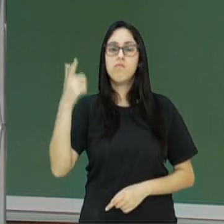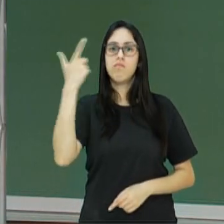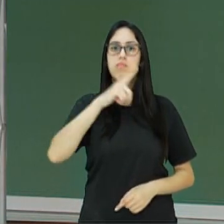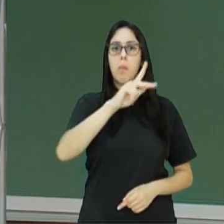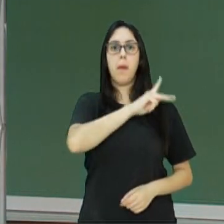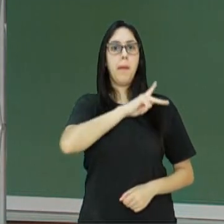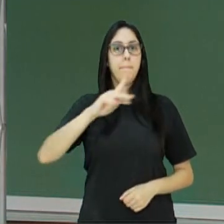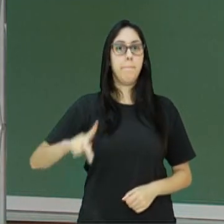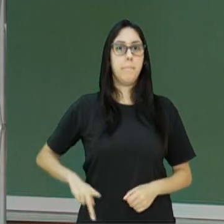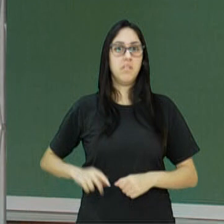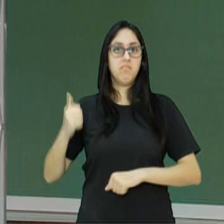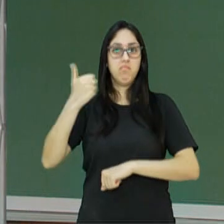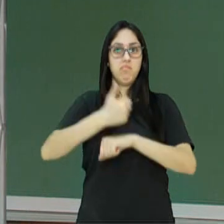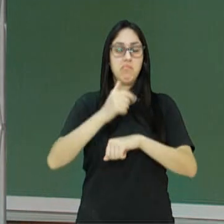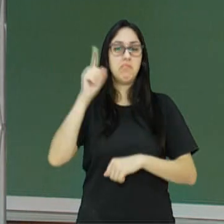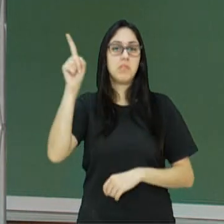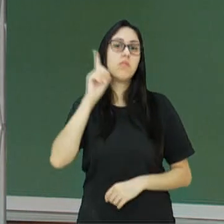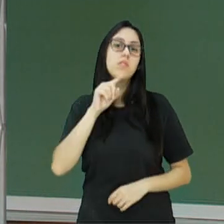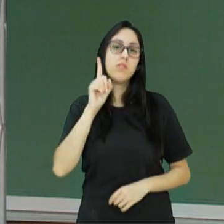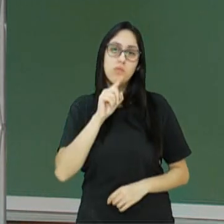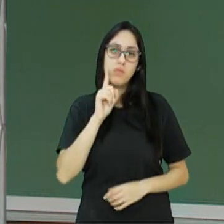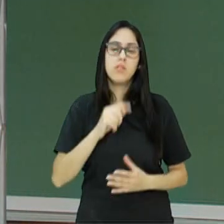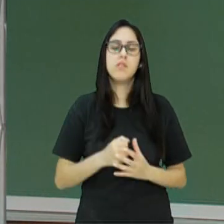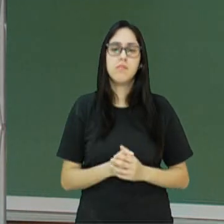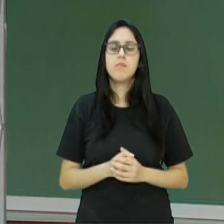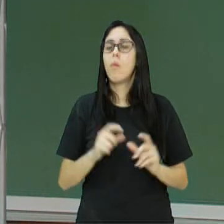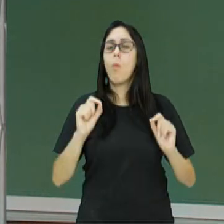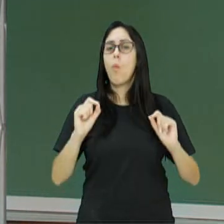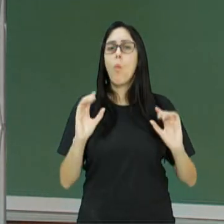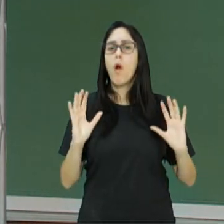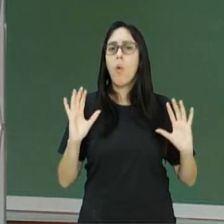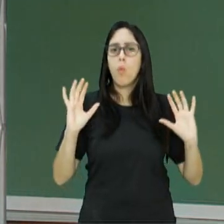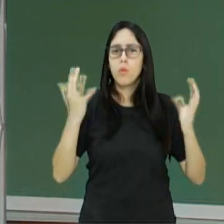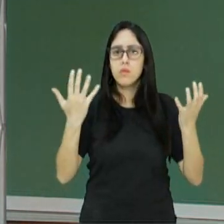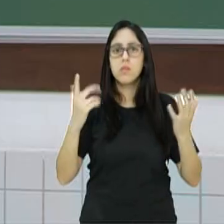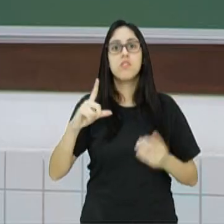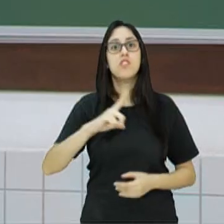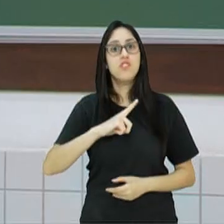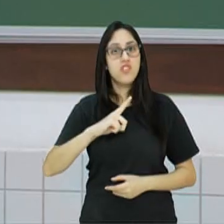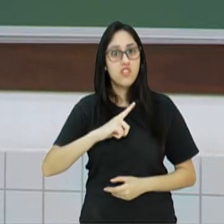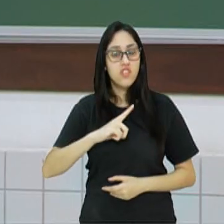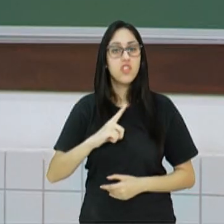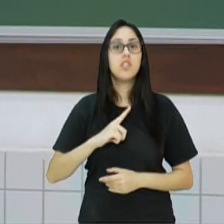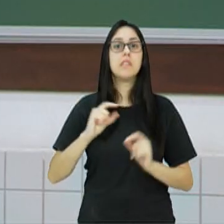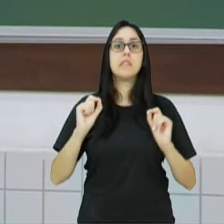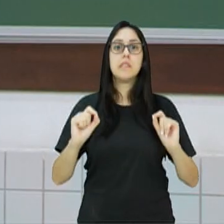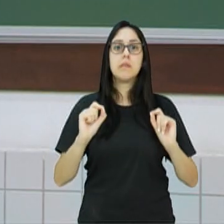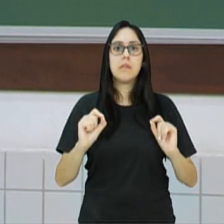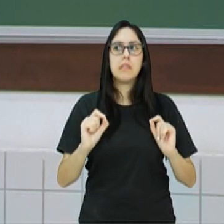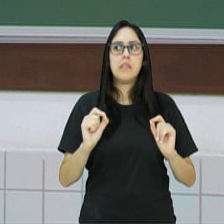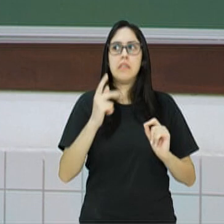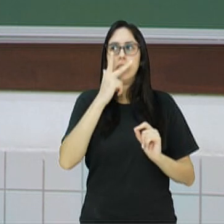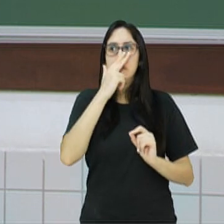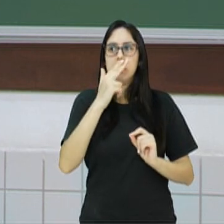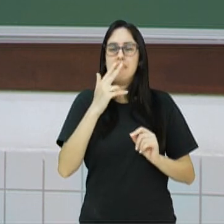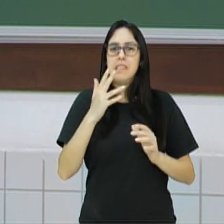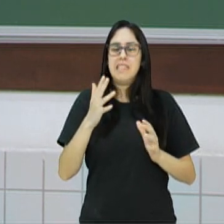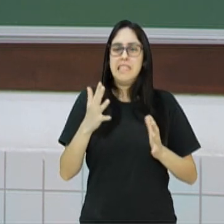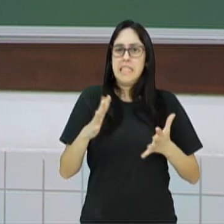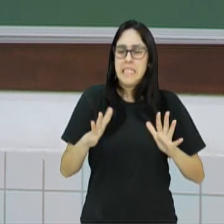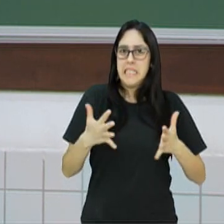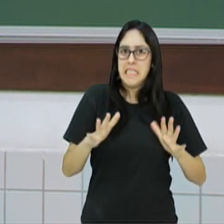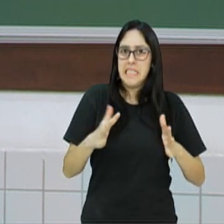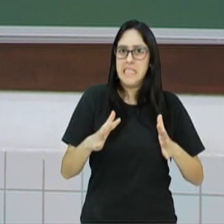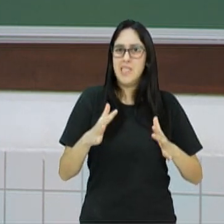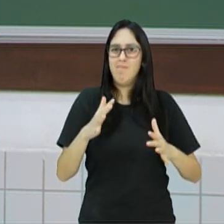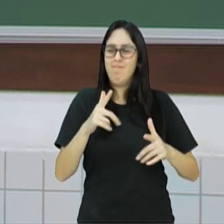Estados Unidos, né? E isso faz com que se acentue novamente as relações de tensão da Guerra Fria, né? Então a gente